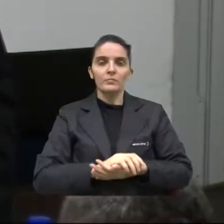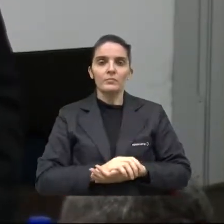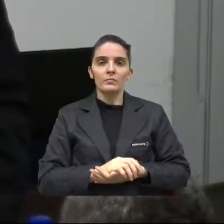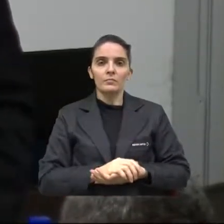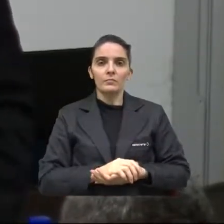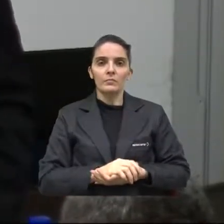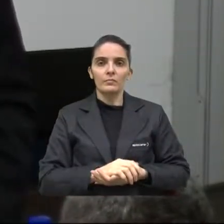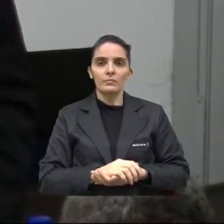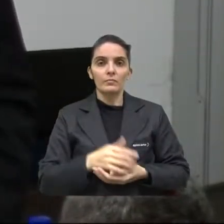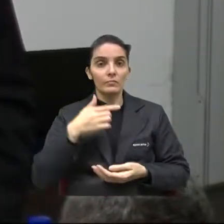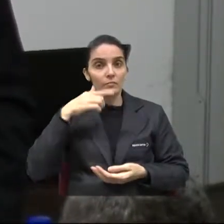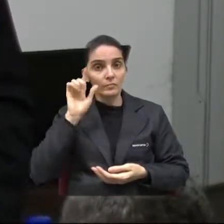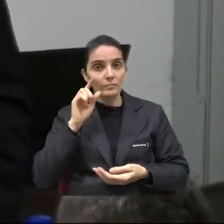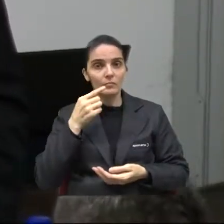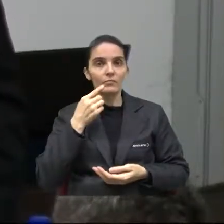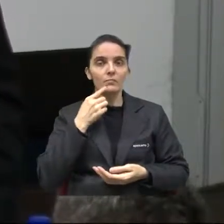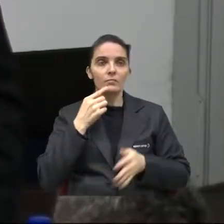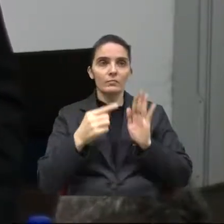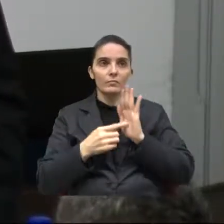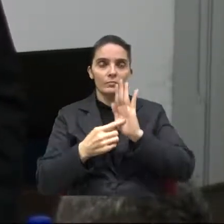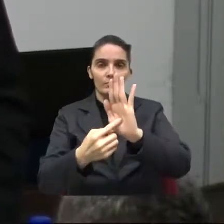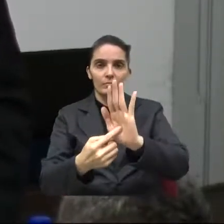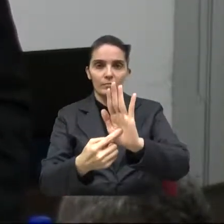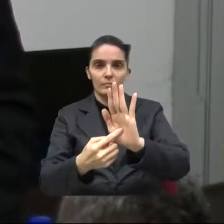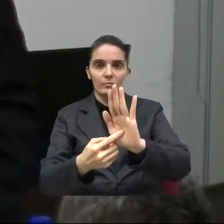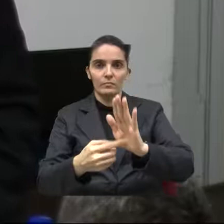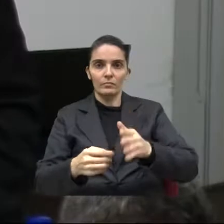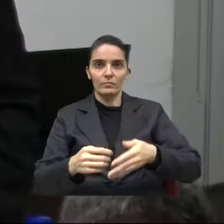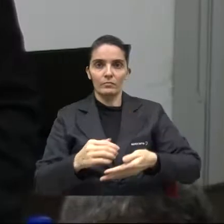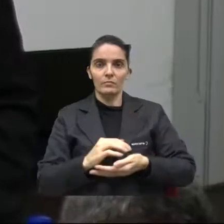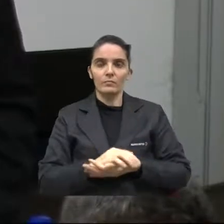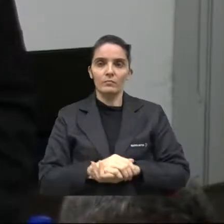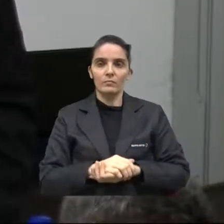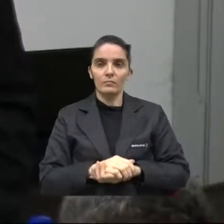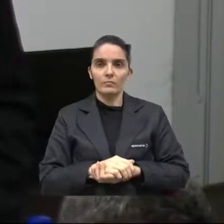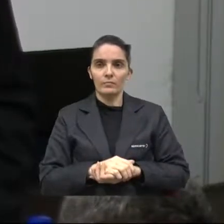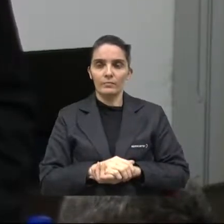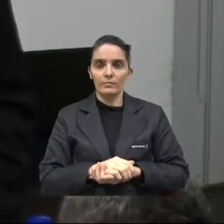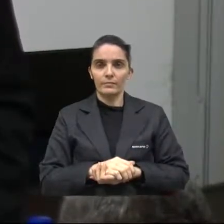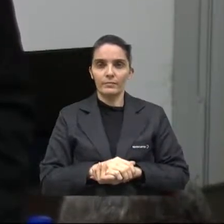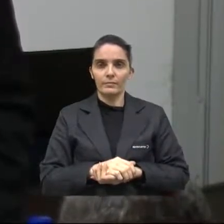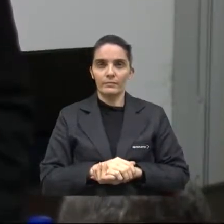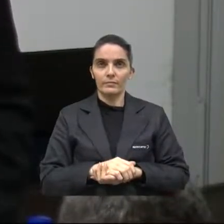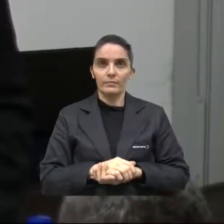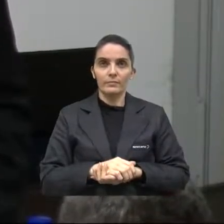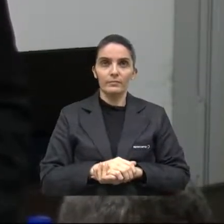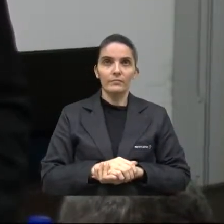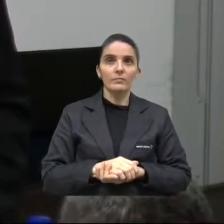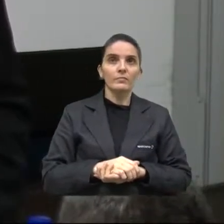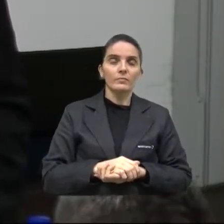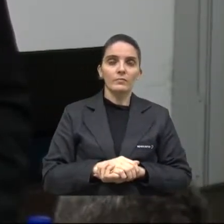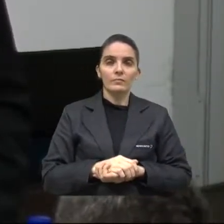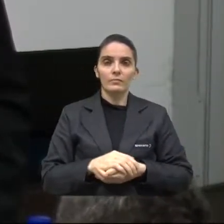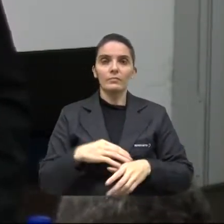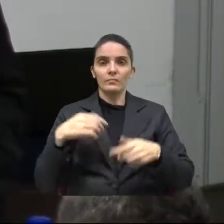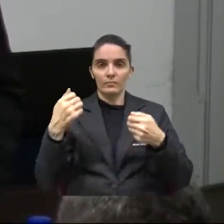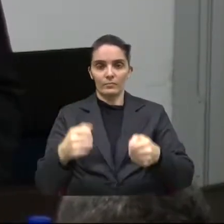de eu apresentá-lo, eu apresentei para a Polícia Militar, e é uma adequação para que a gente possa melhorar a atuação das polícias em relação a